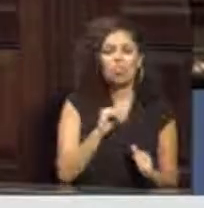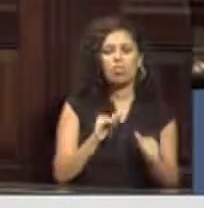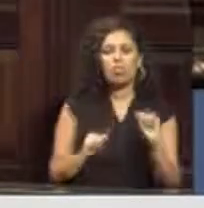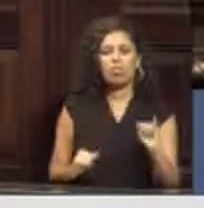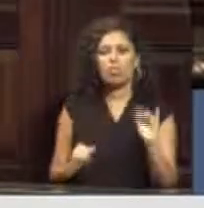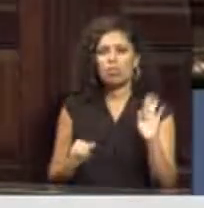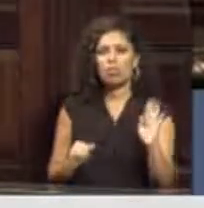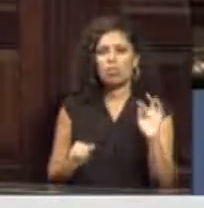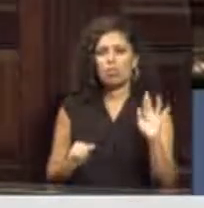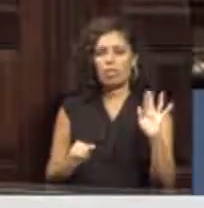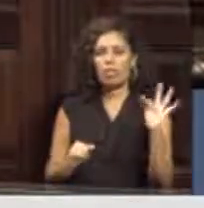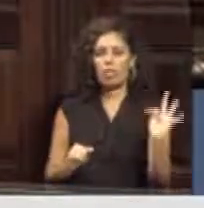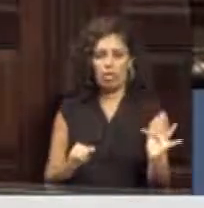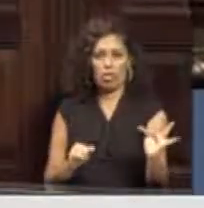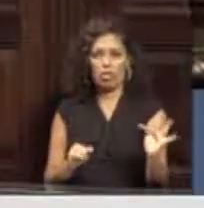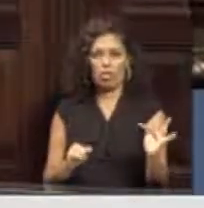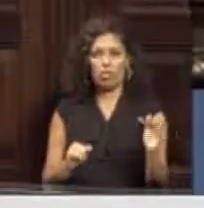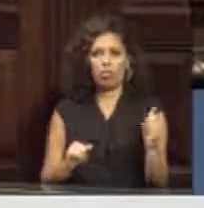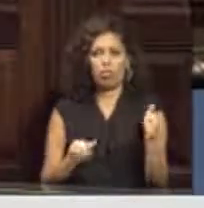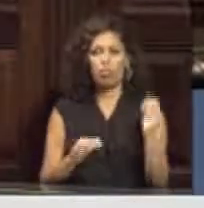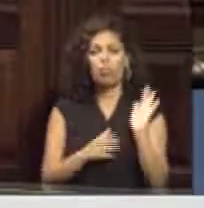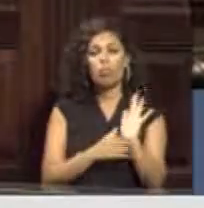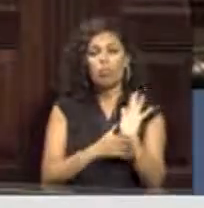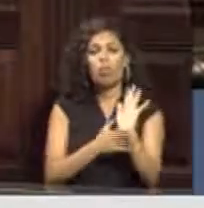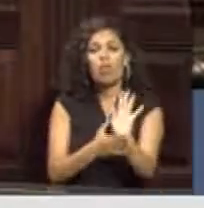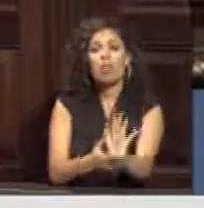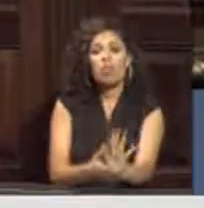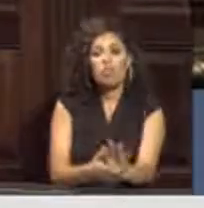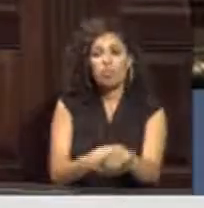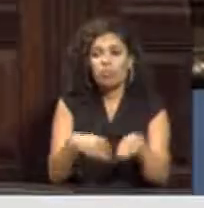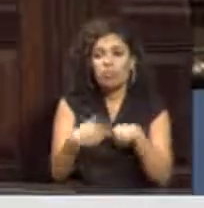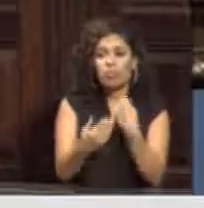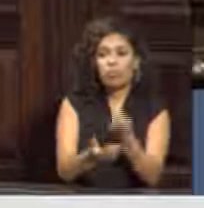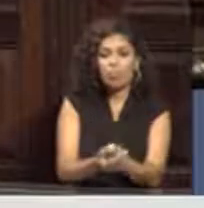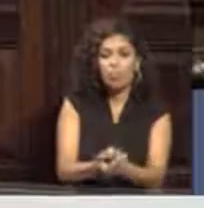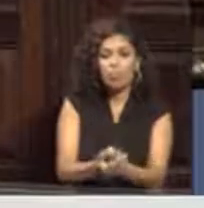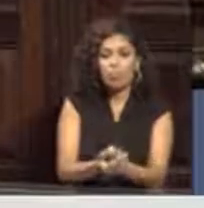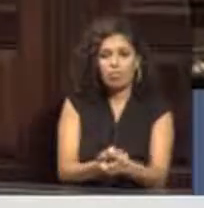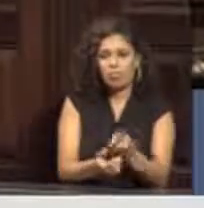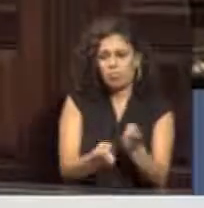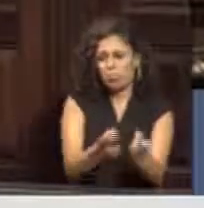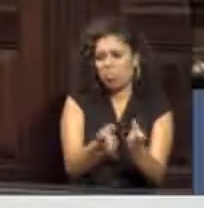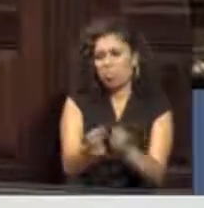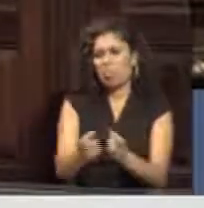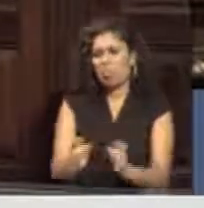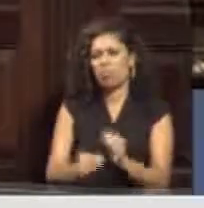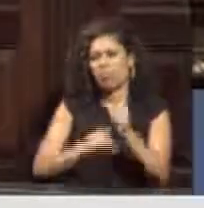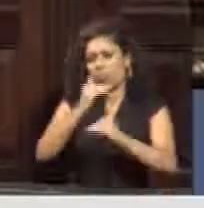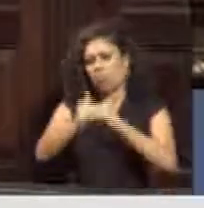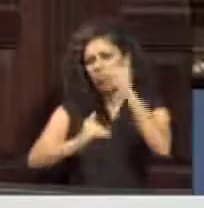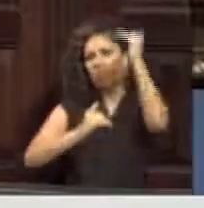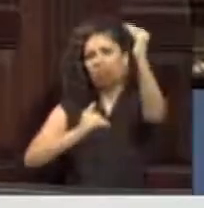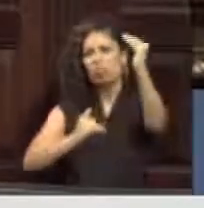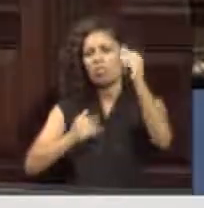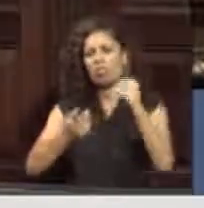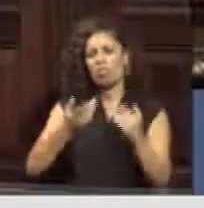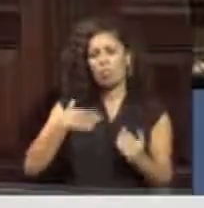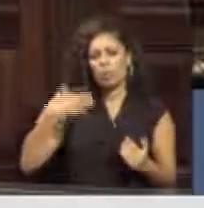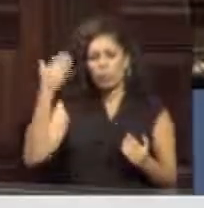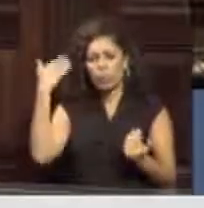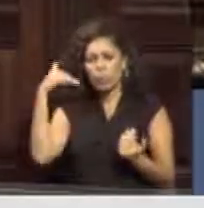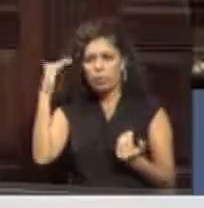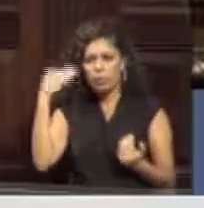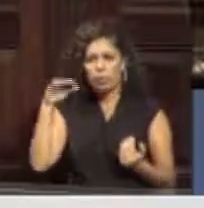para alavancar as vendas da empresa no exterior. Eu entendo que esse, senhor presidente, deve